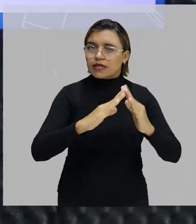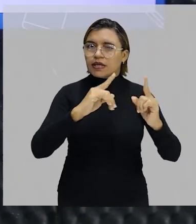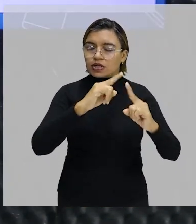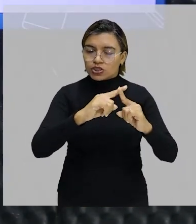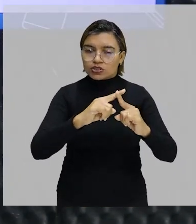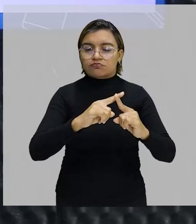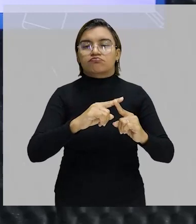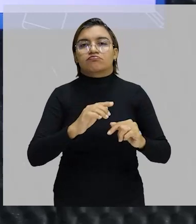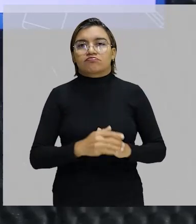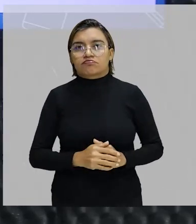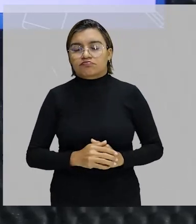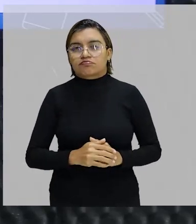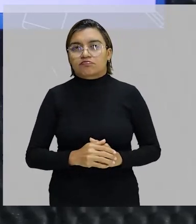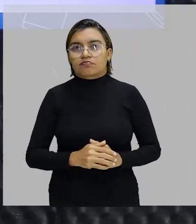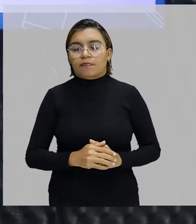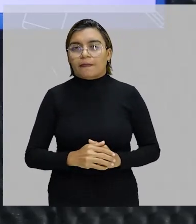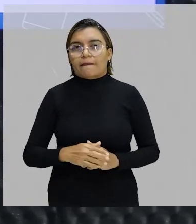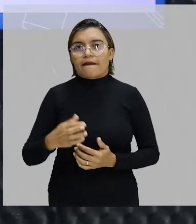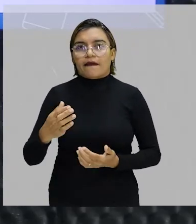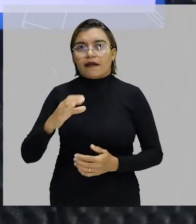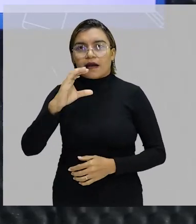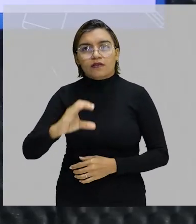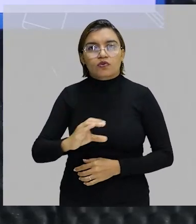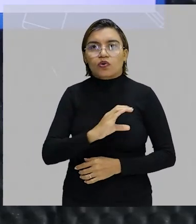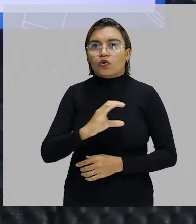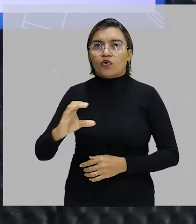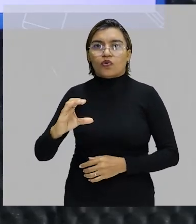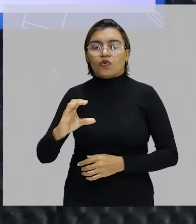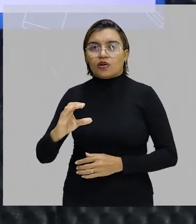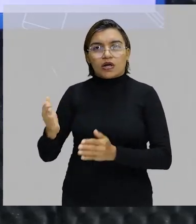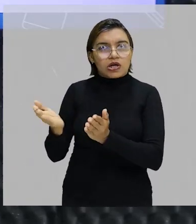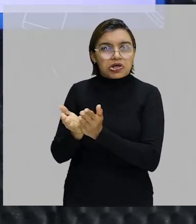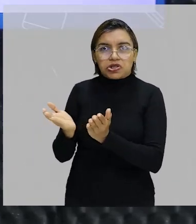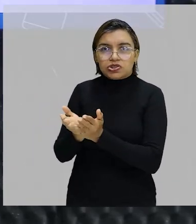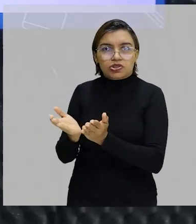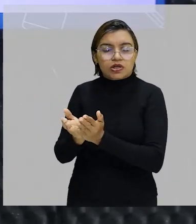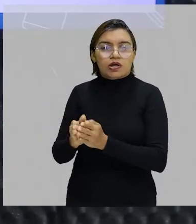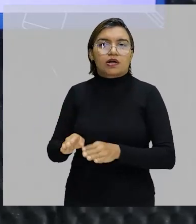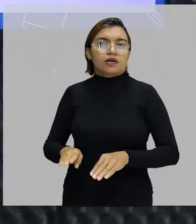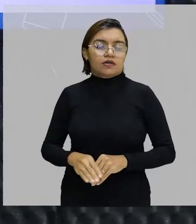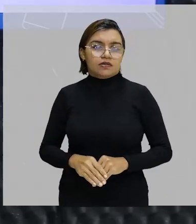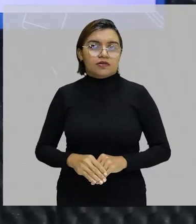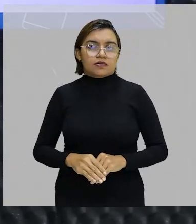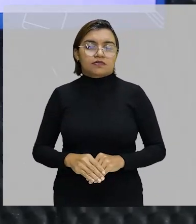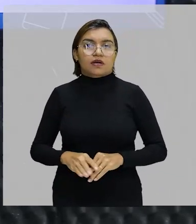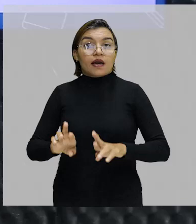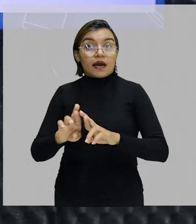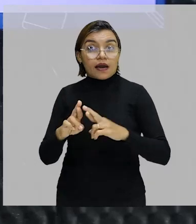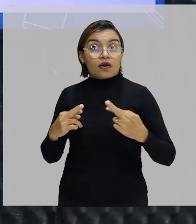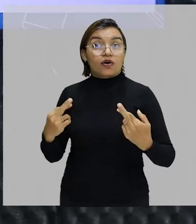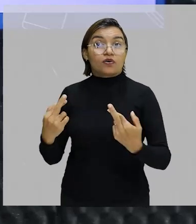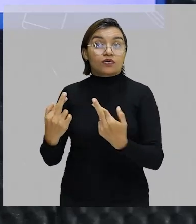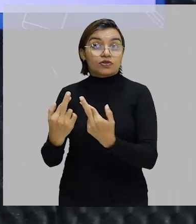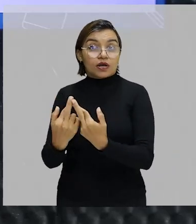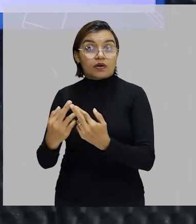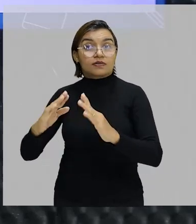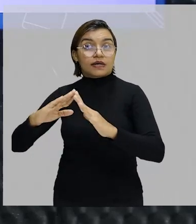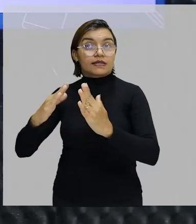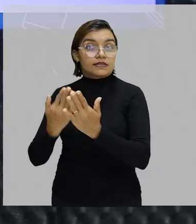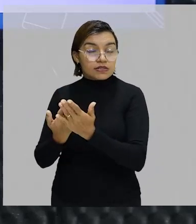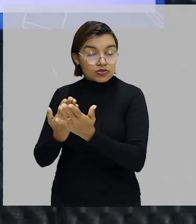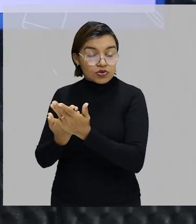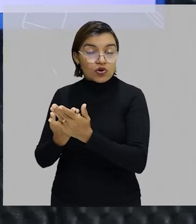evangélica, ou demais entidades religiosas, reunião, como eu já falei, de pais e mestres,